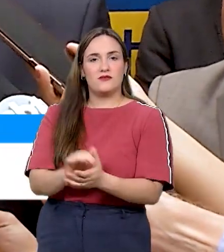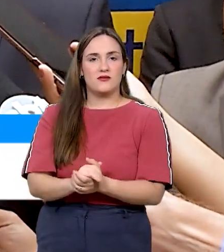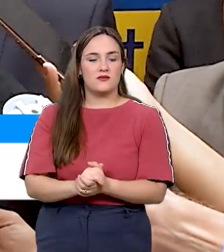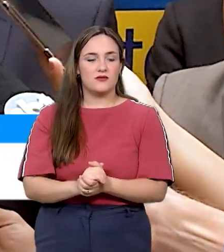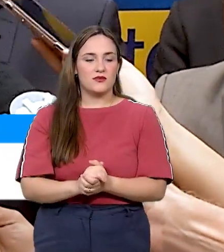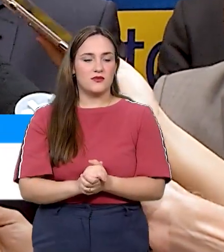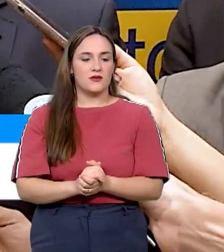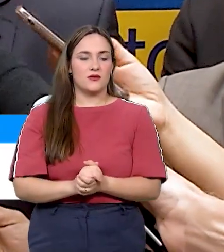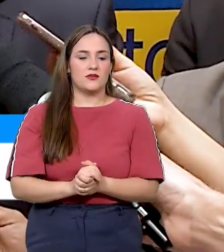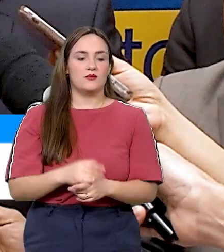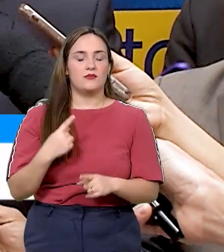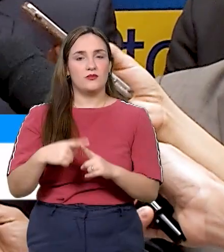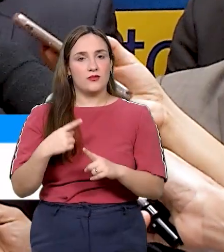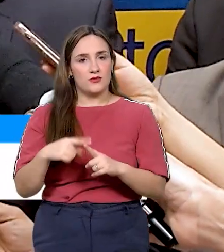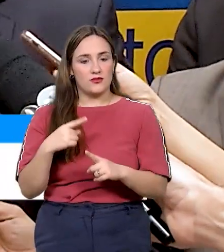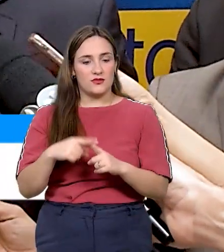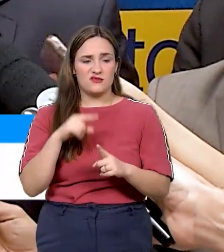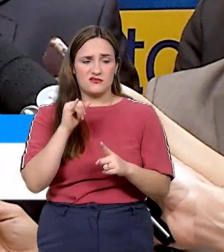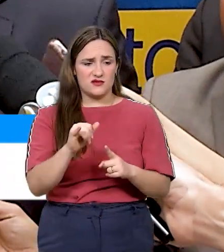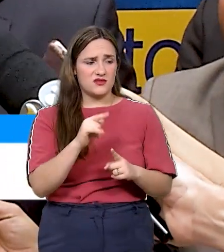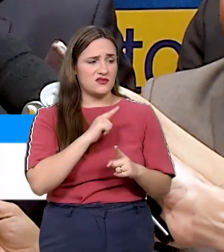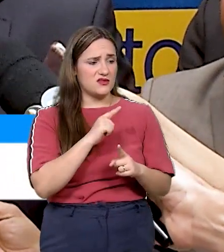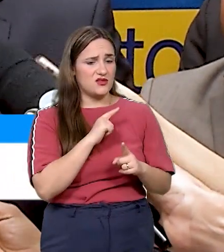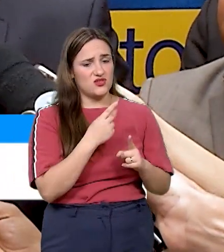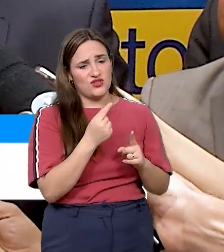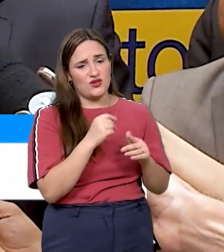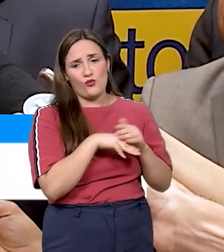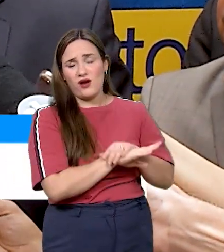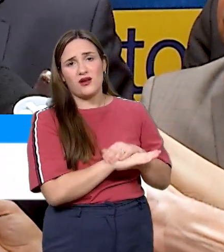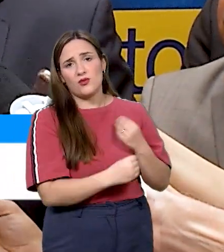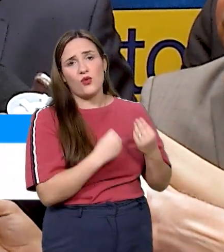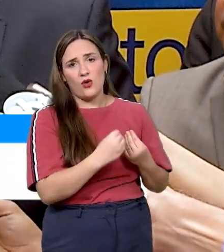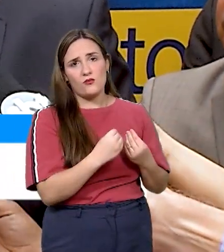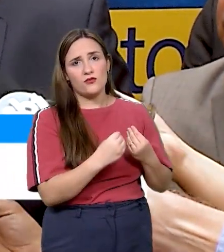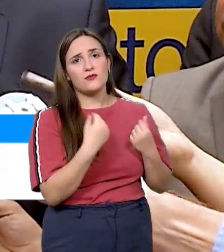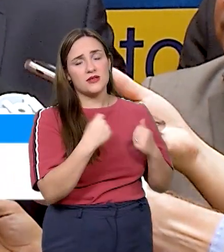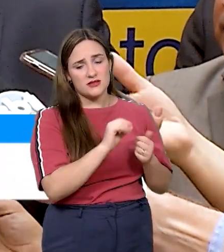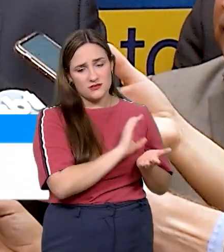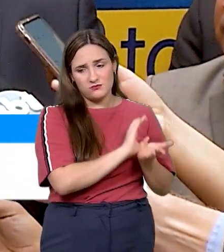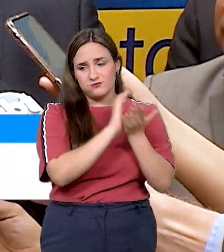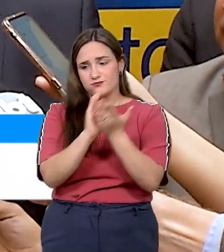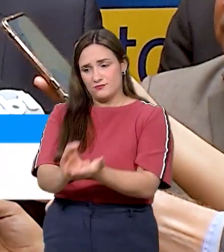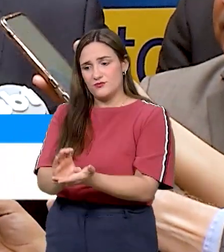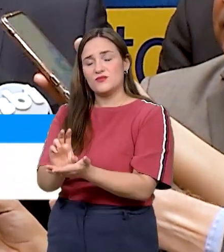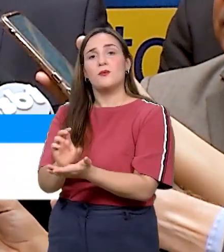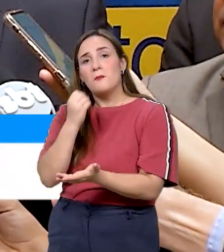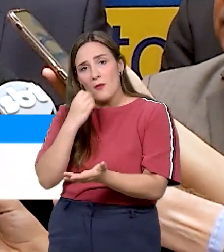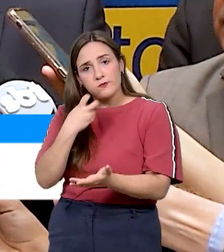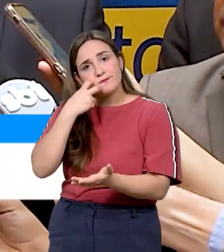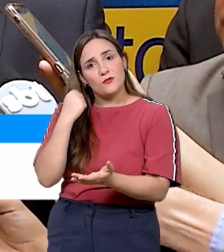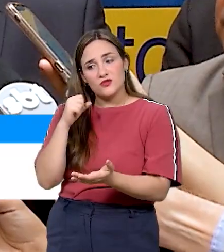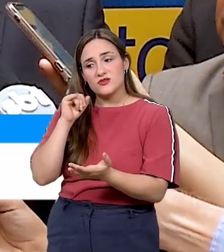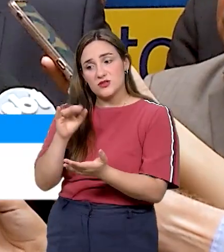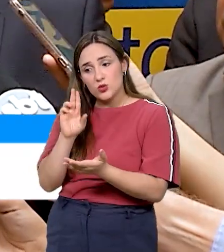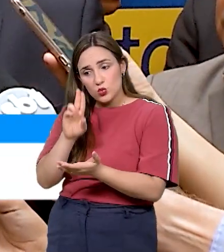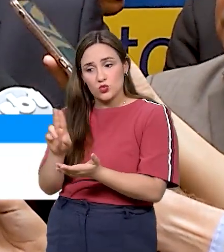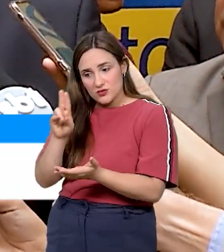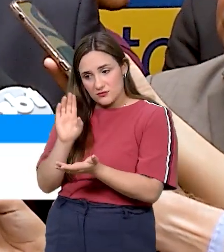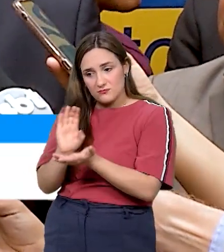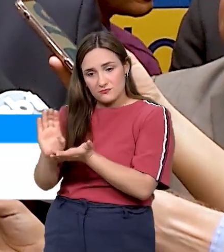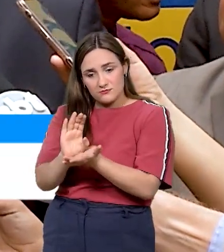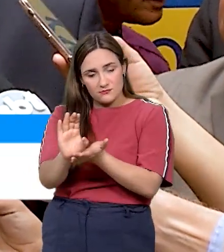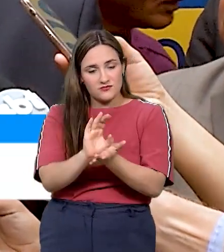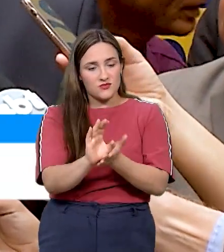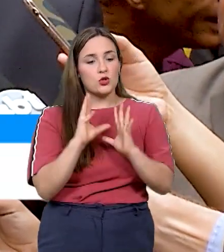recurso represado no Estado, ele não gera resultado para a sociedade, ele gera quando aplicado. E todos